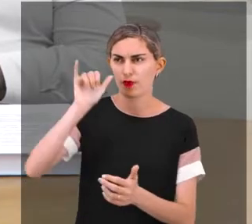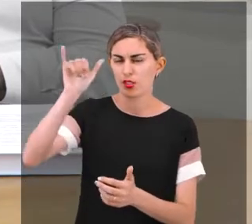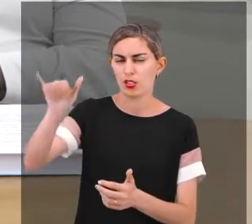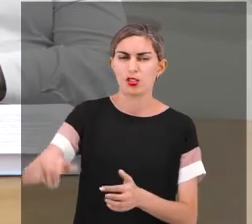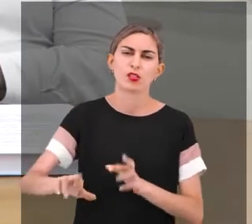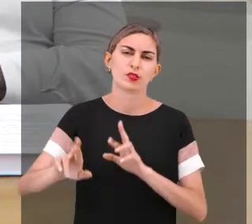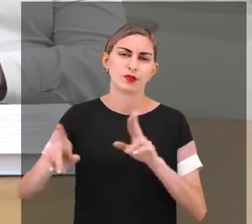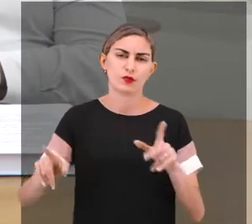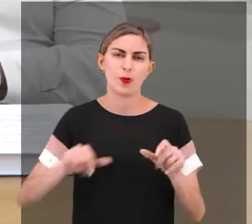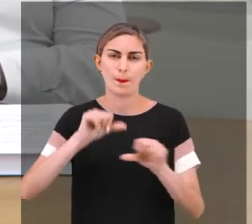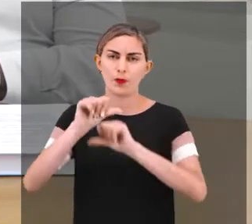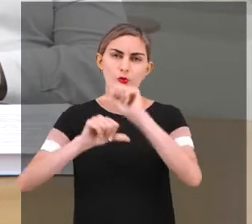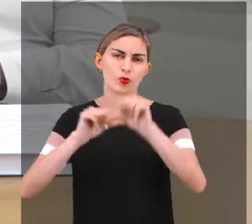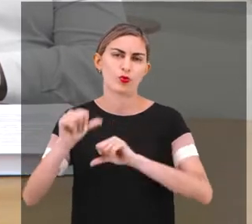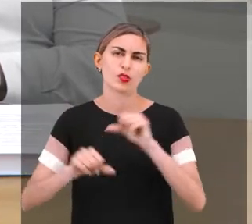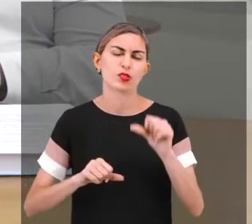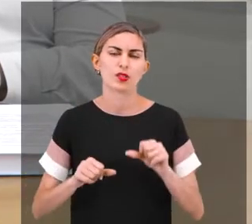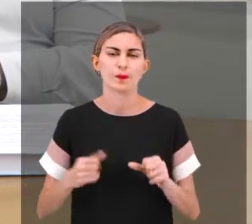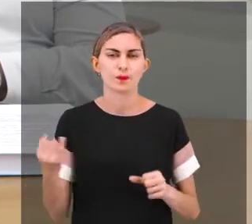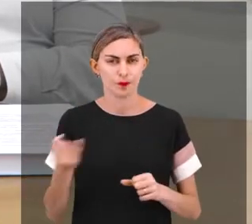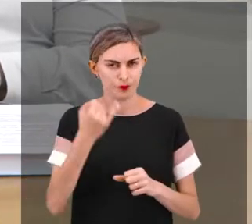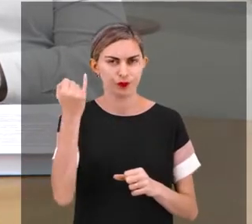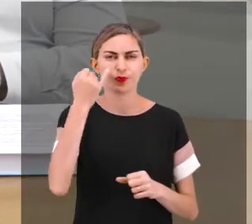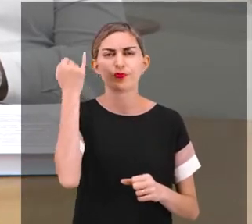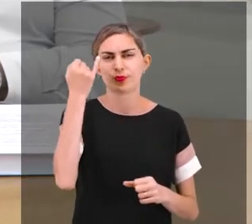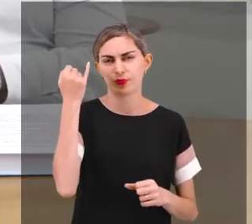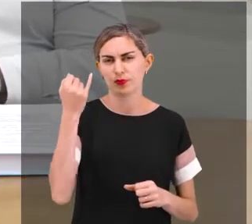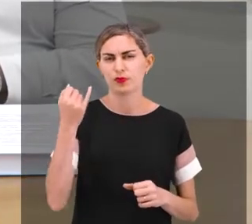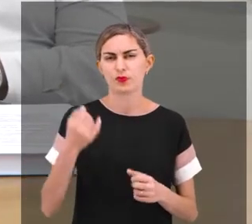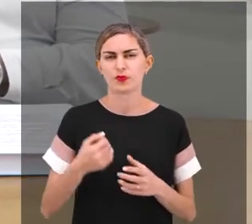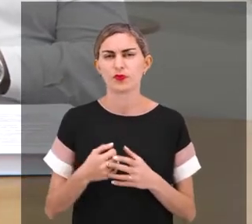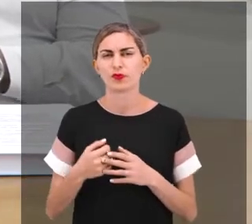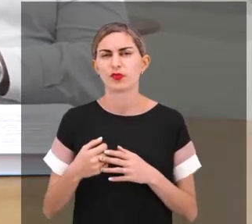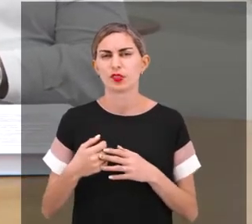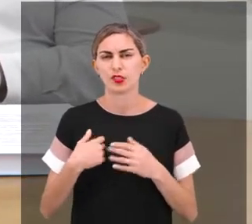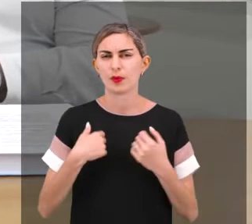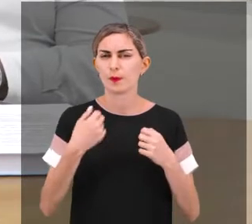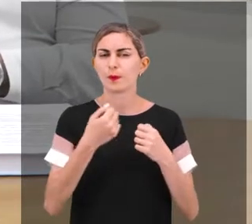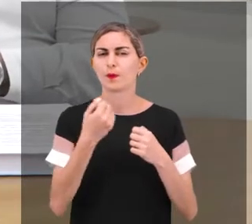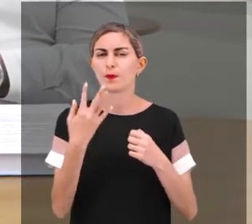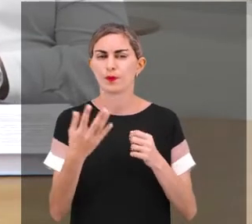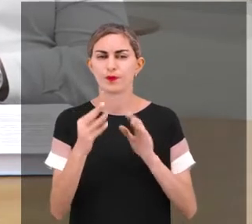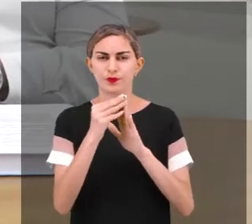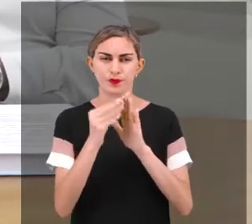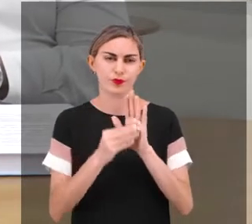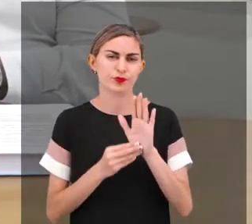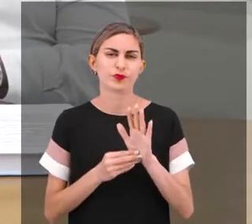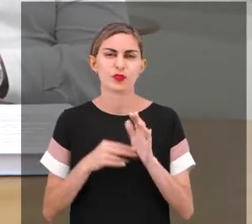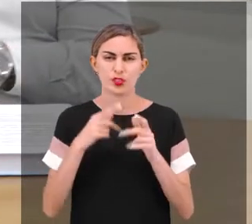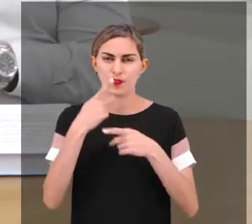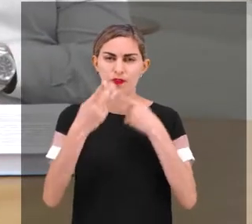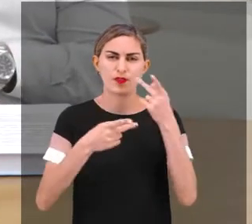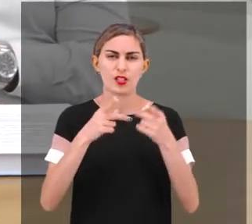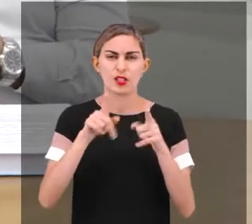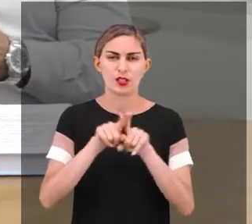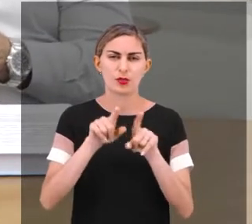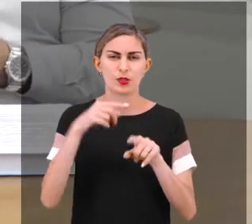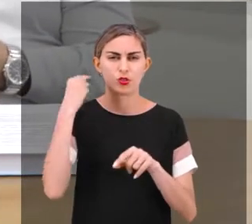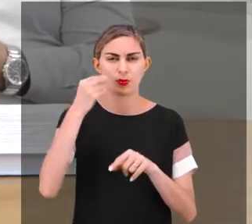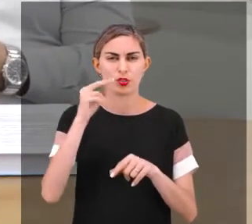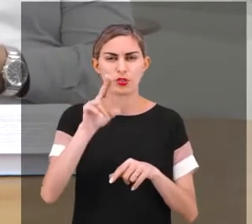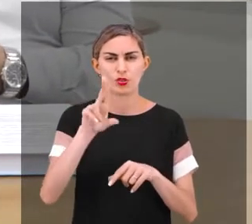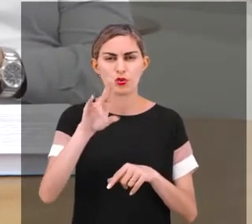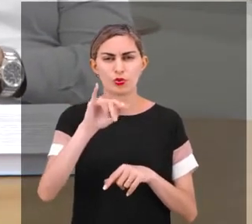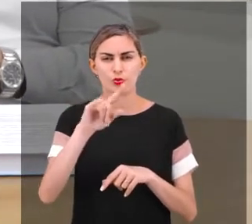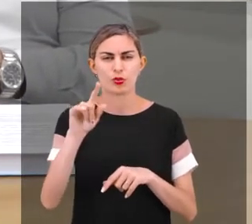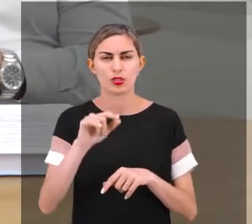muda a denominação para atividade, mas que a importância é levada em conta igual a NR5. O Luiz vai falar um pouco também da